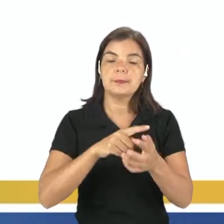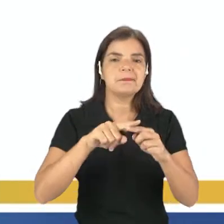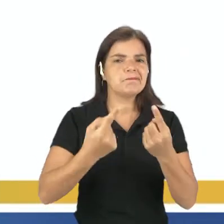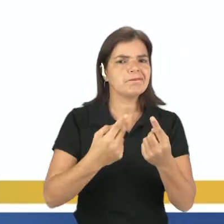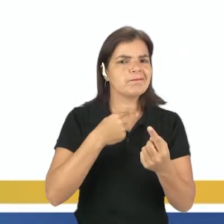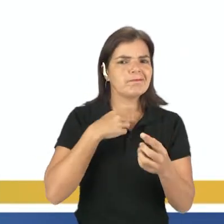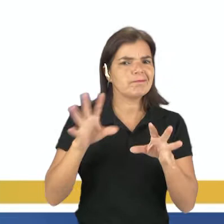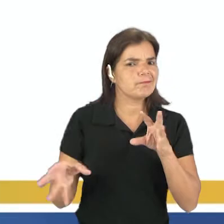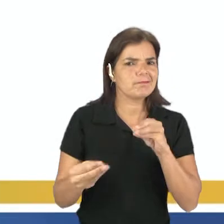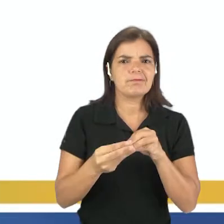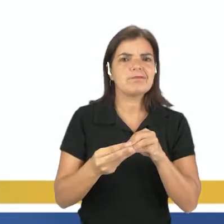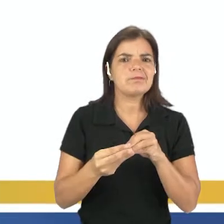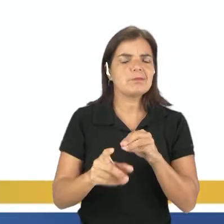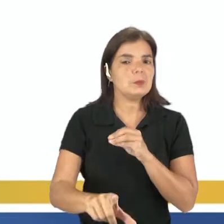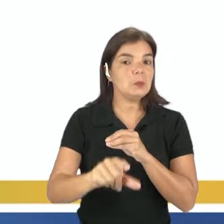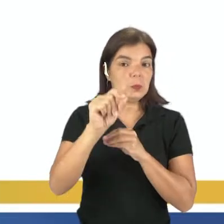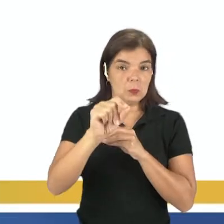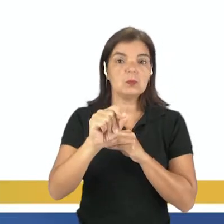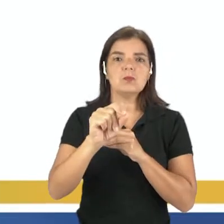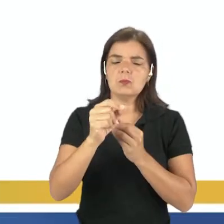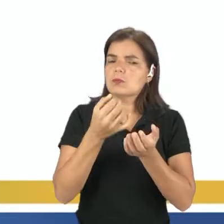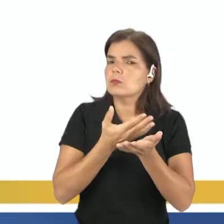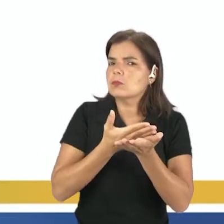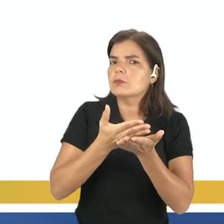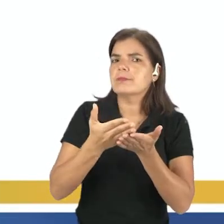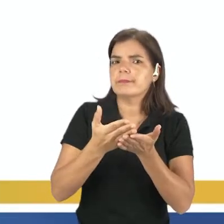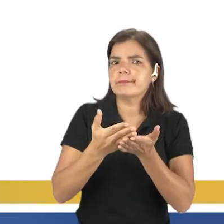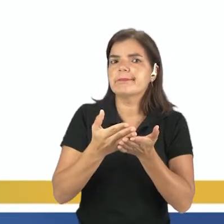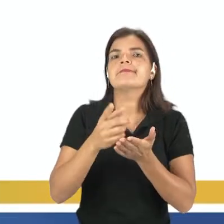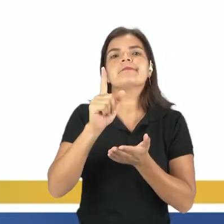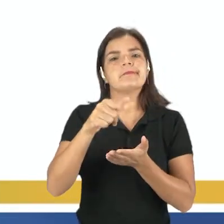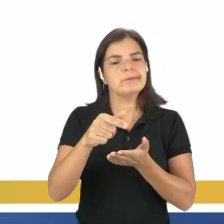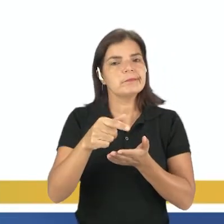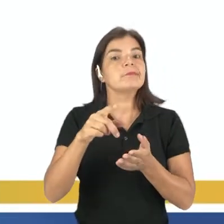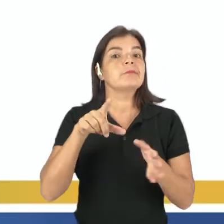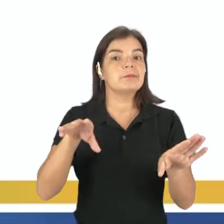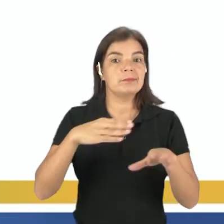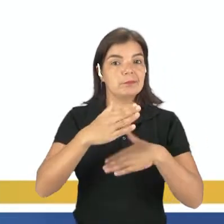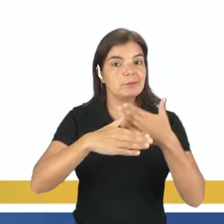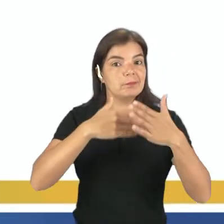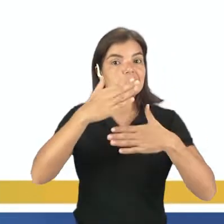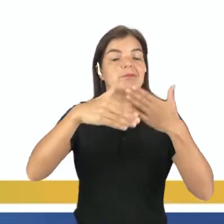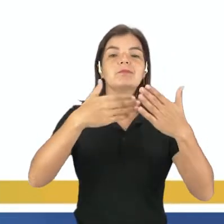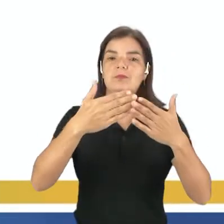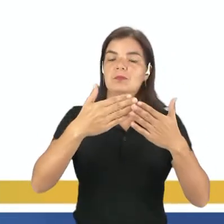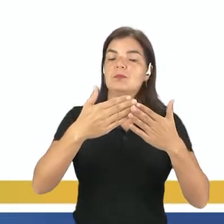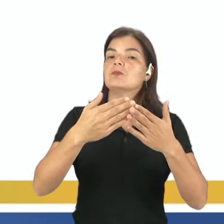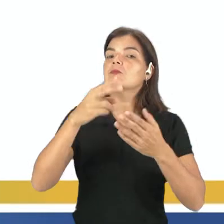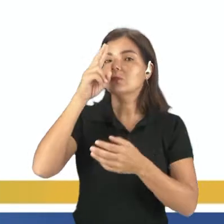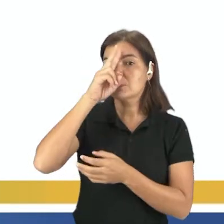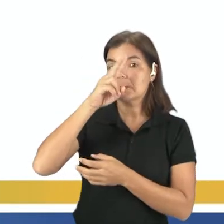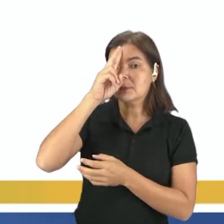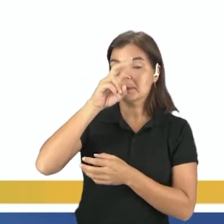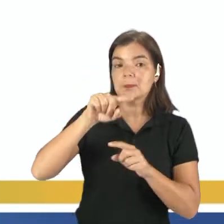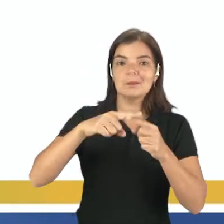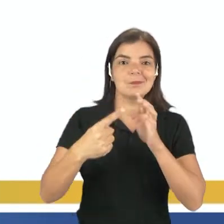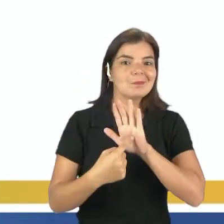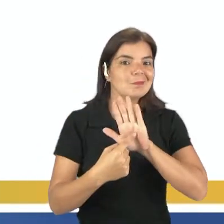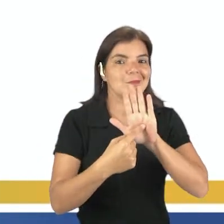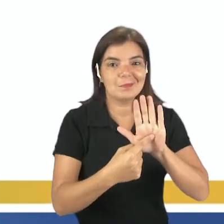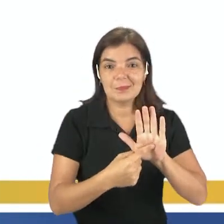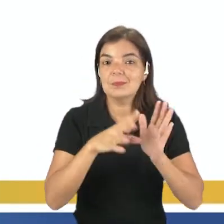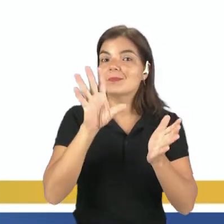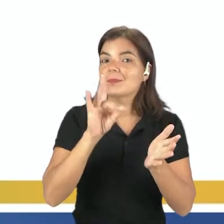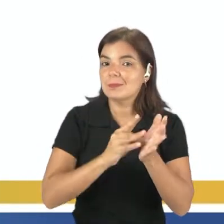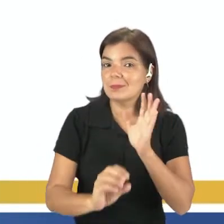Não faça um resumo, escolha um ponto de partida, que seja onde a trama se desenvolve e discorra sobre ele, sem revelar o